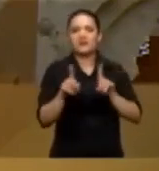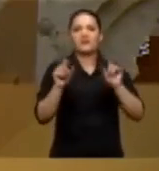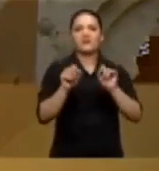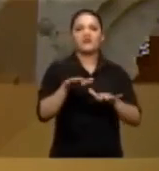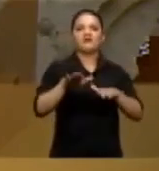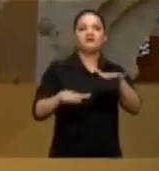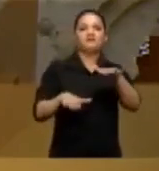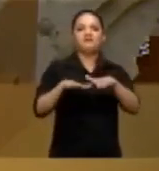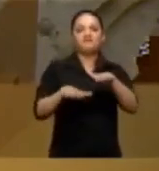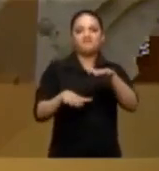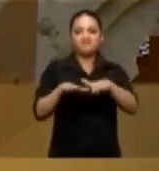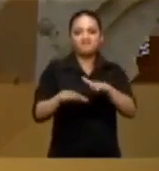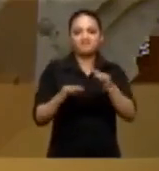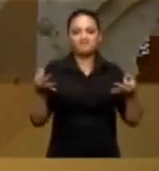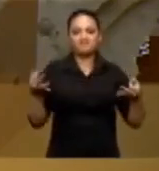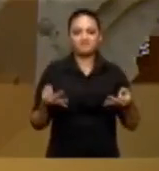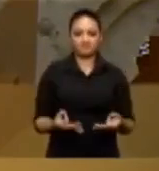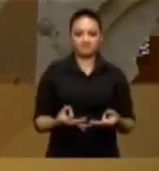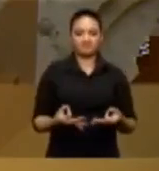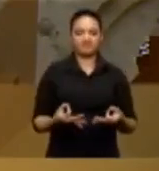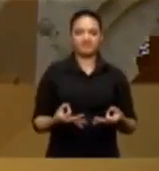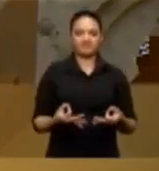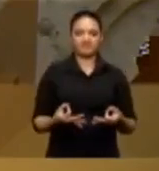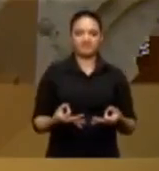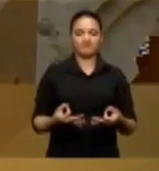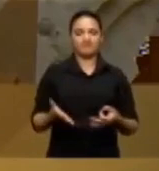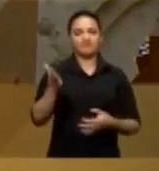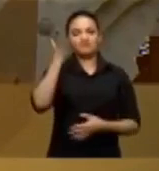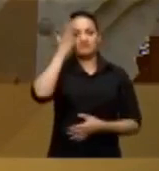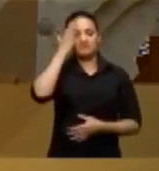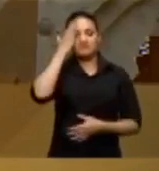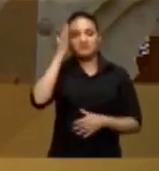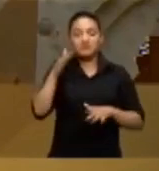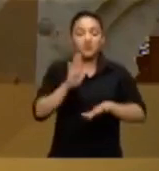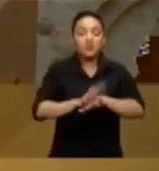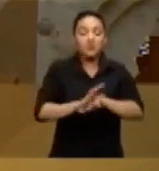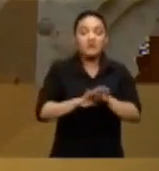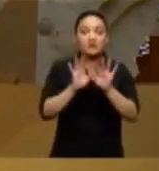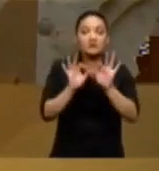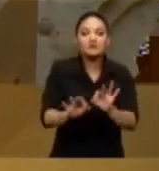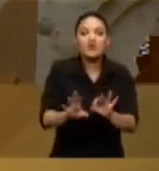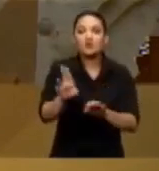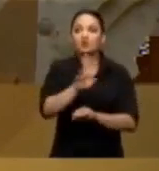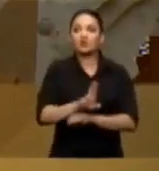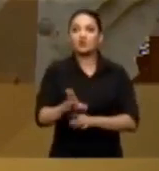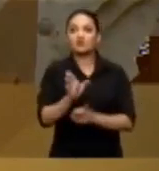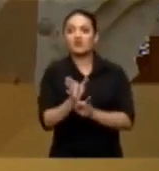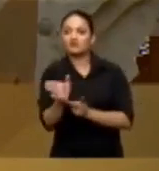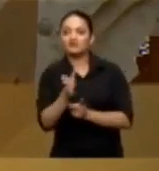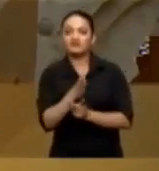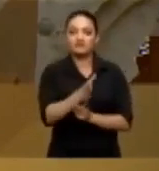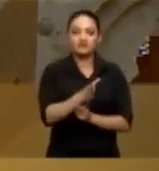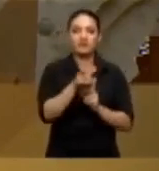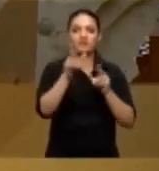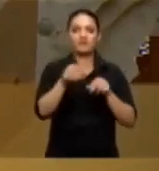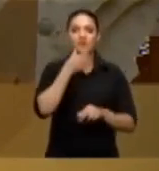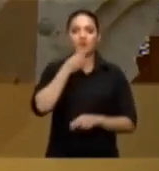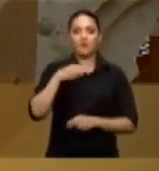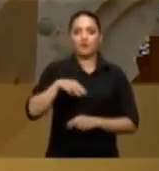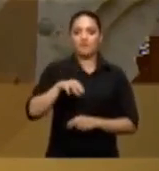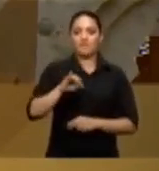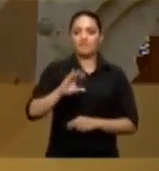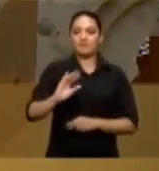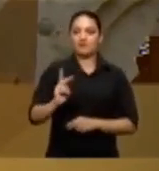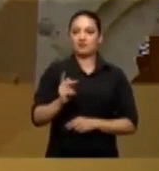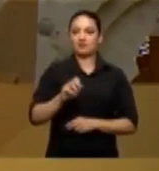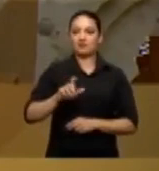exato discernimento sobre quanto este ou aquele deva ser usado, como nos ensina Michel Villet em